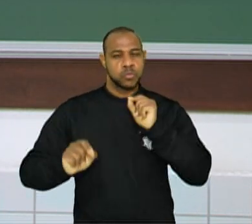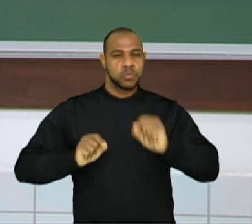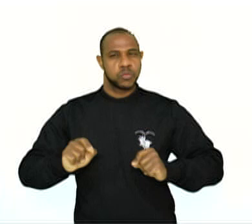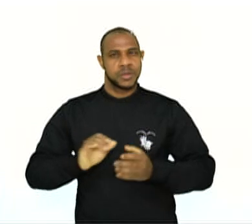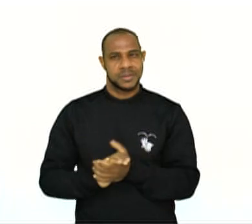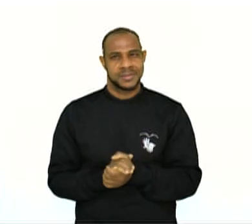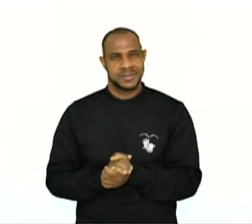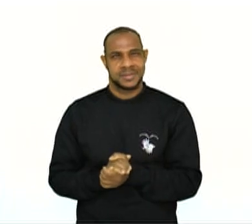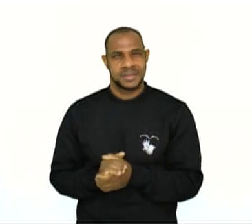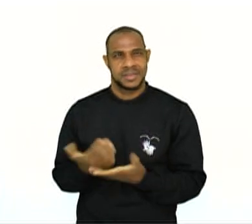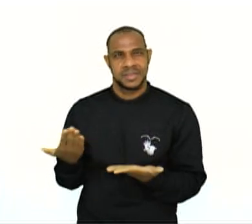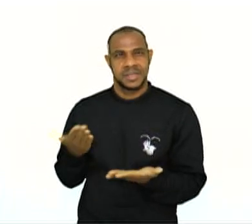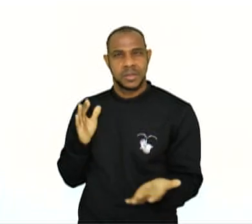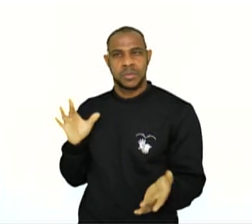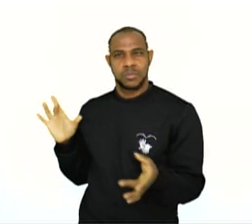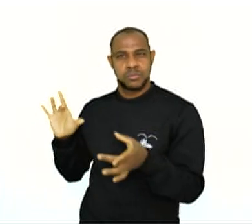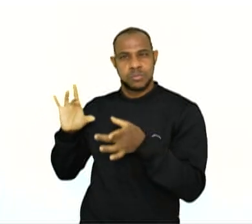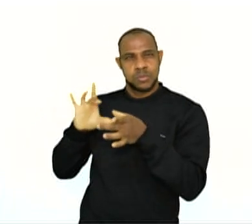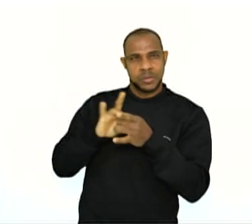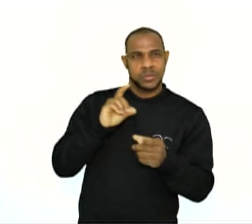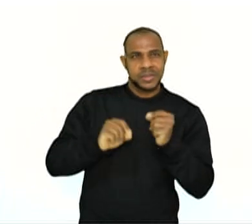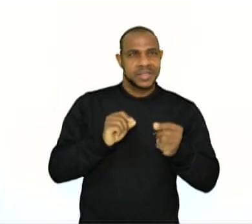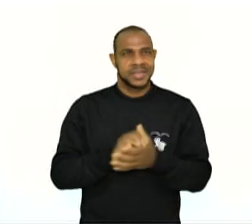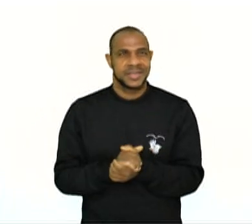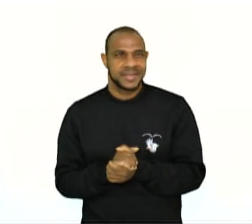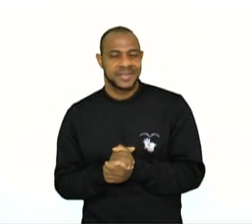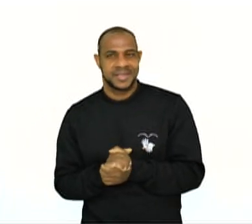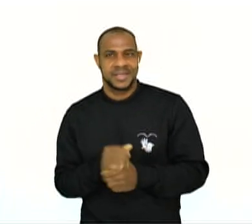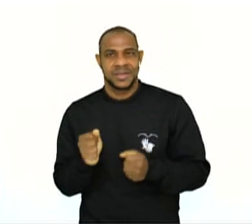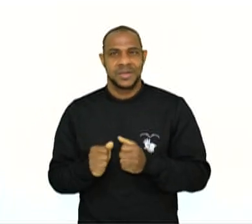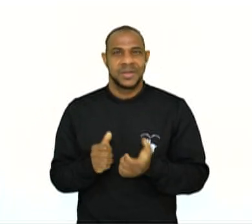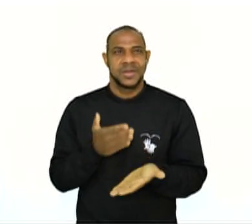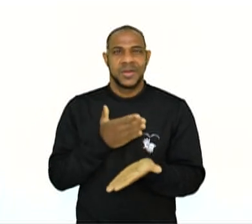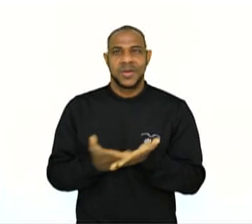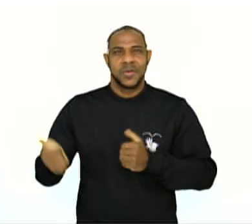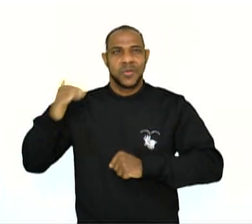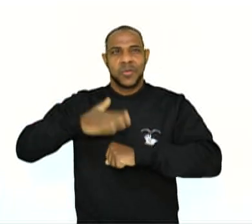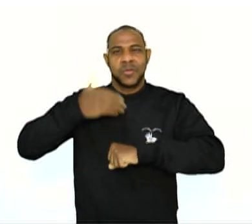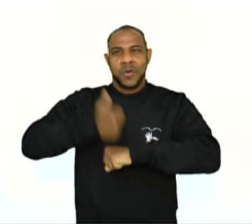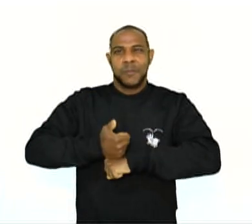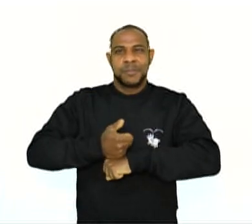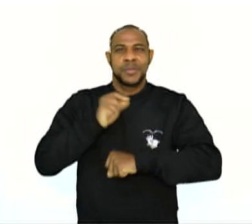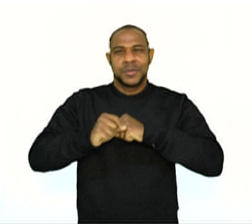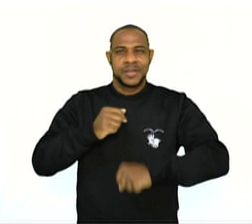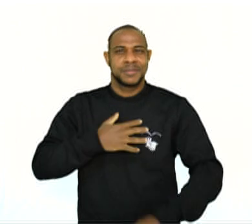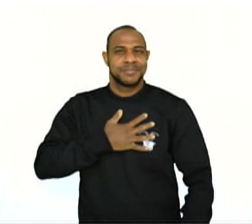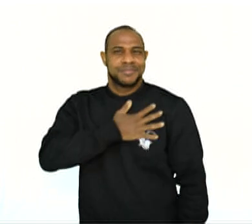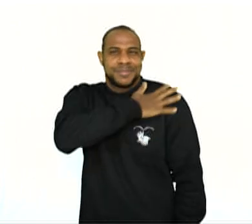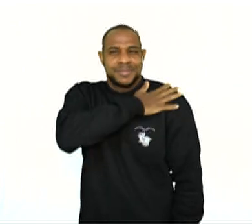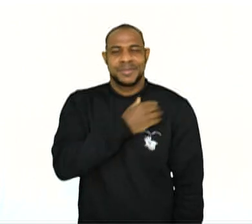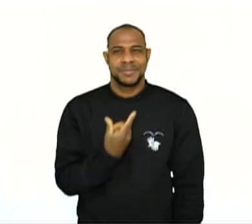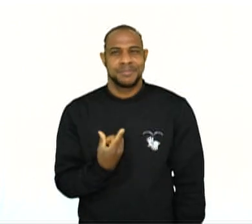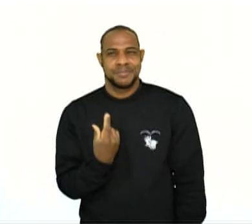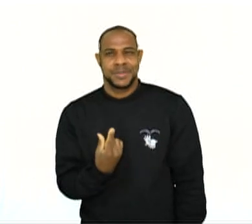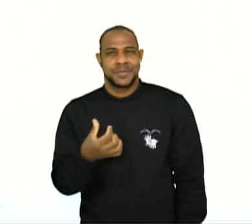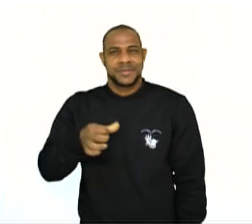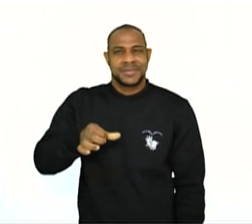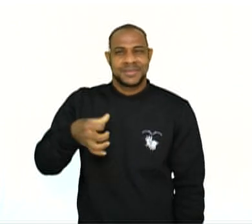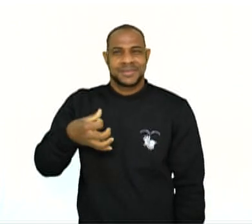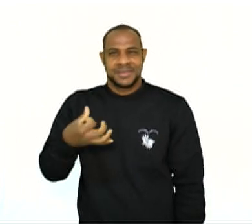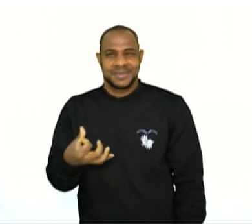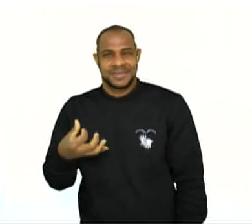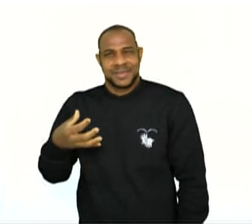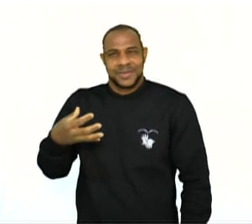nós vamos contextualizar criticamente o golpe civil-militar de 1964. Nós